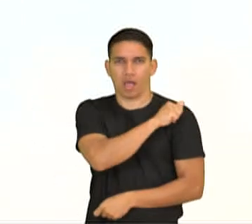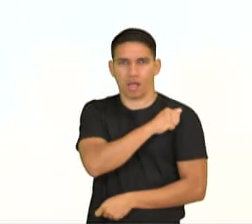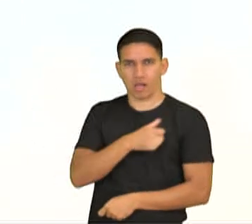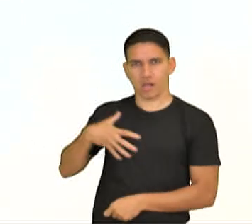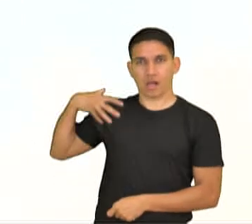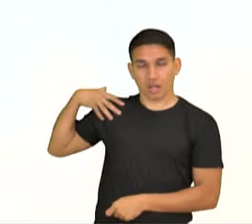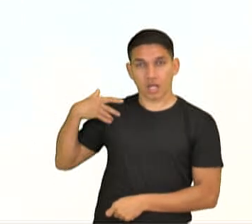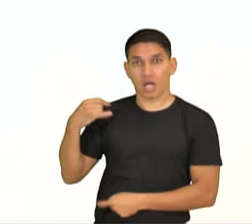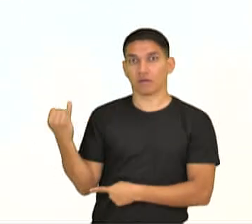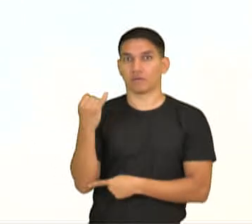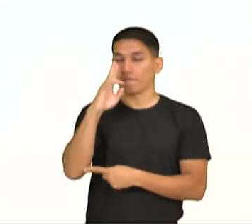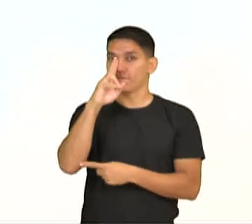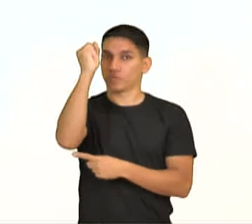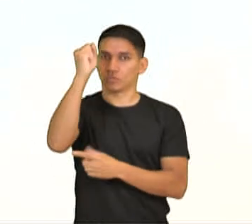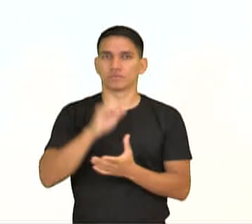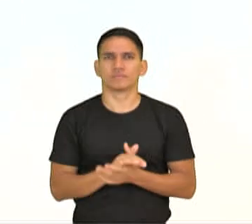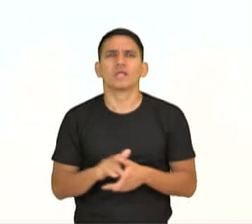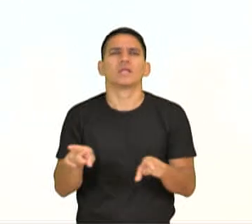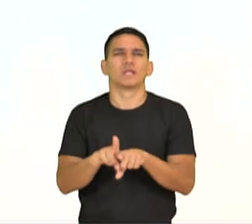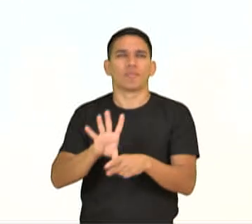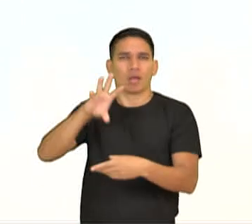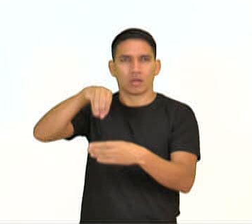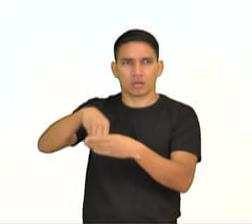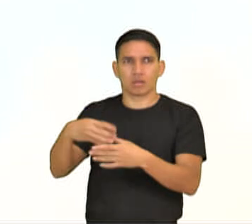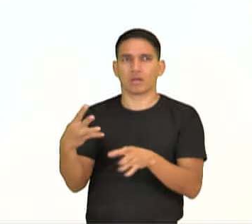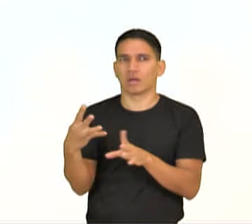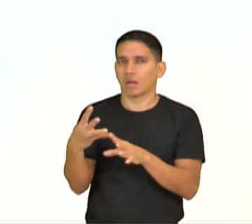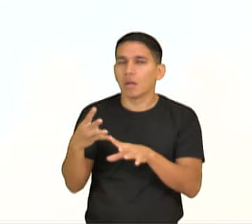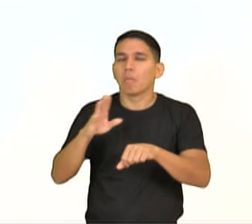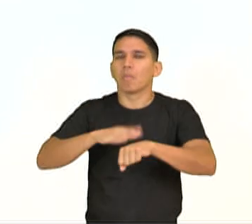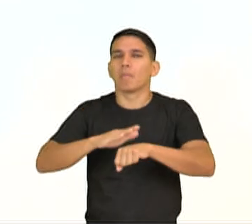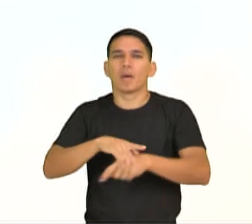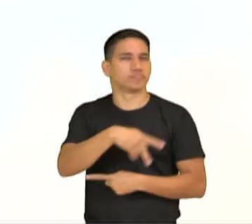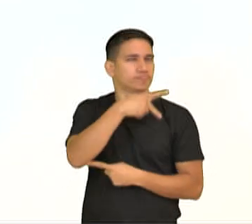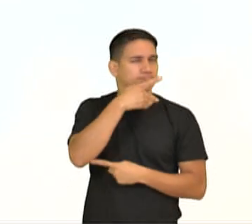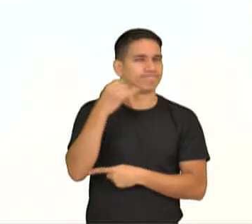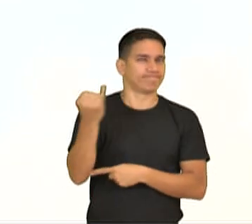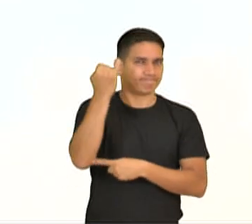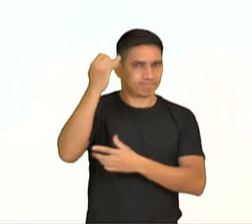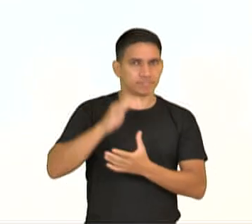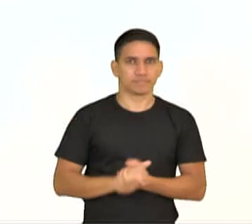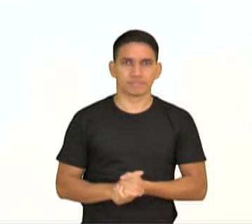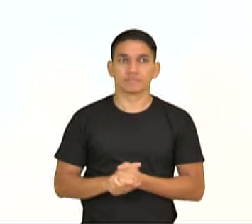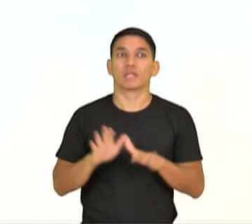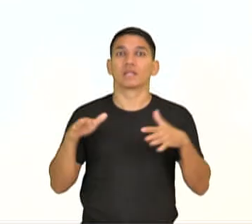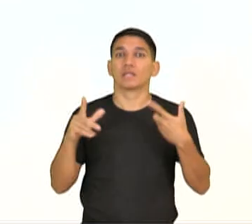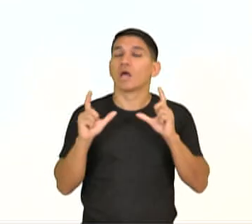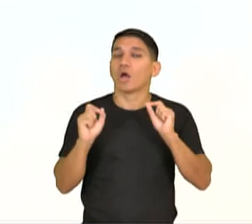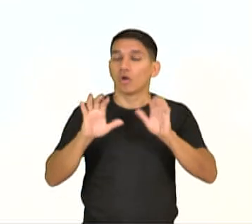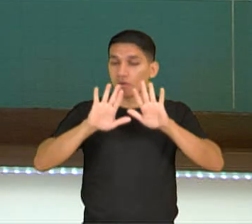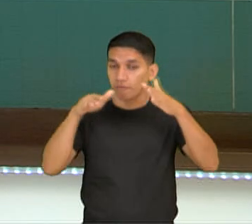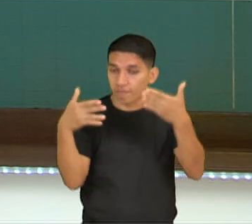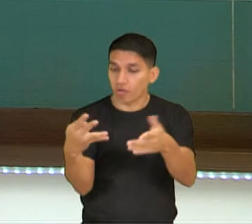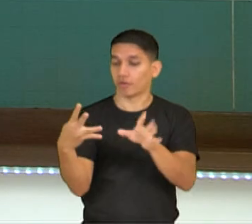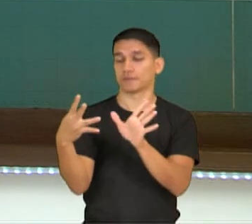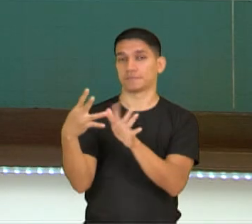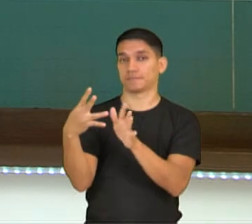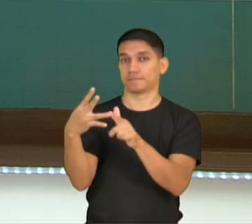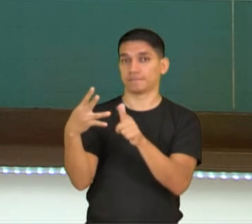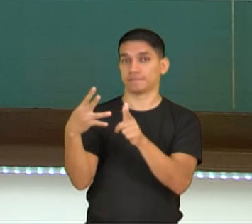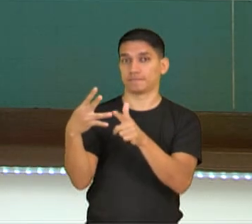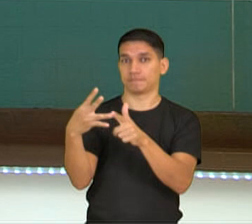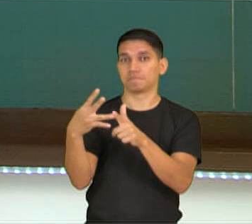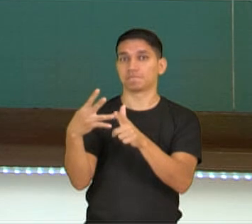nós também podemos colocar o platonismo como algo muito importante. Então, nós vamos nos focar hoje na patrística,